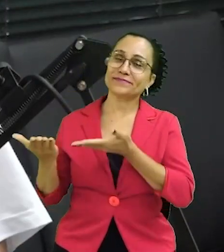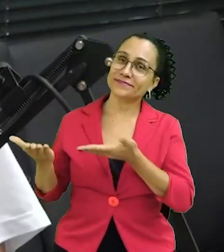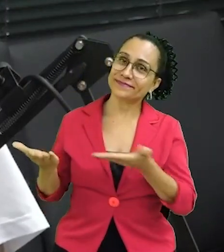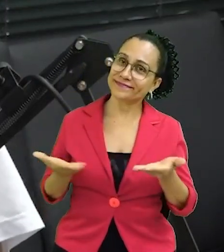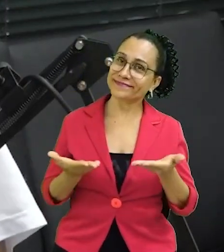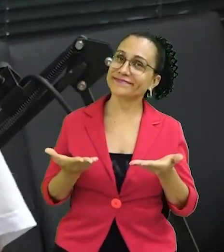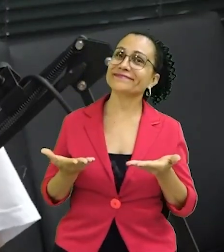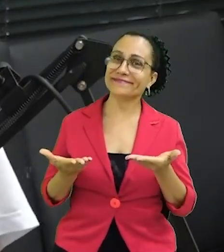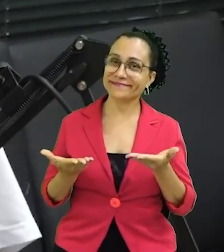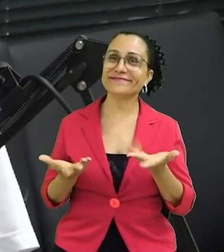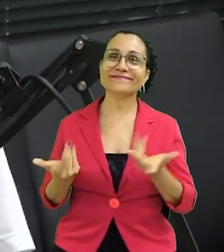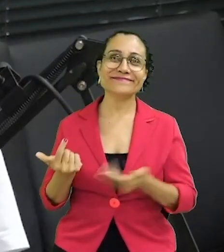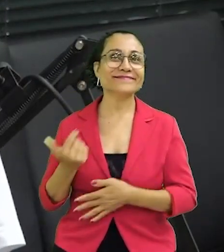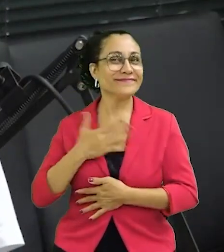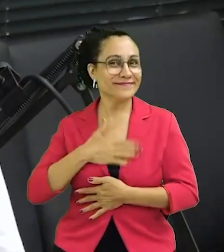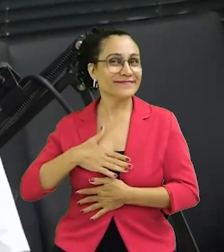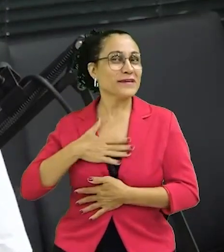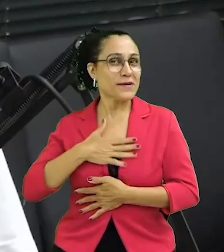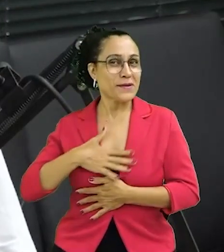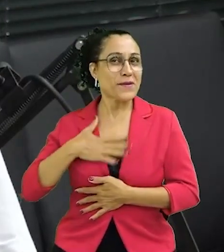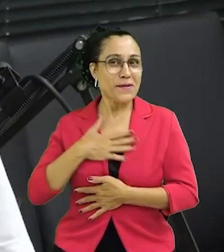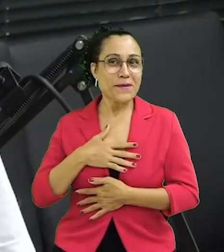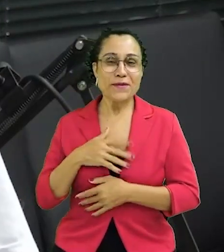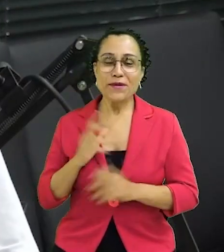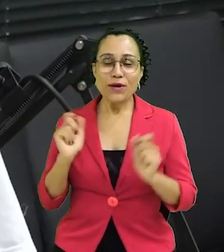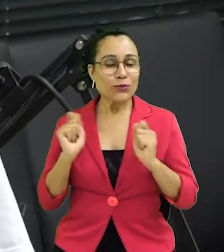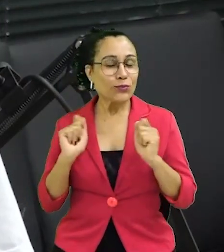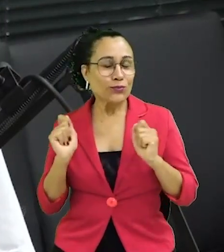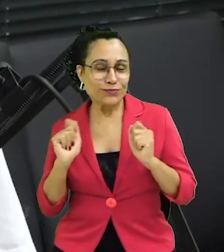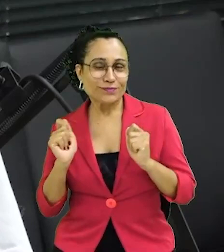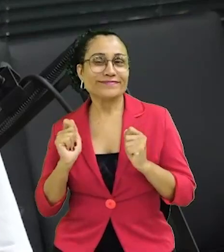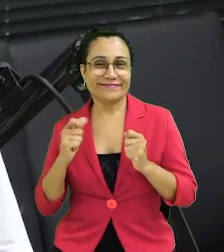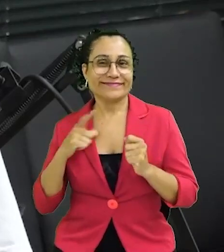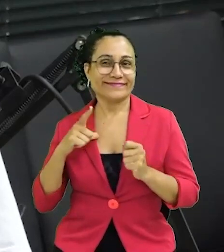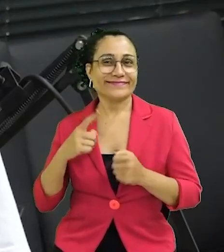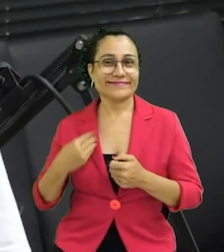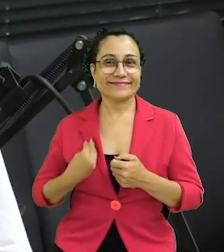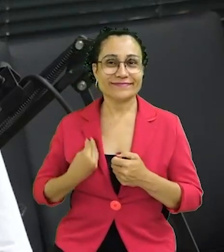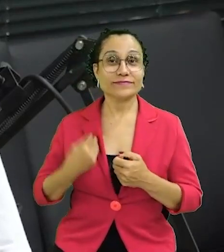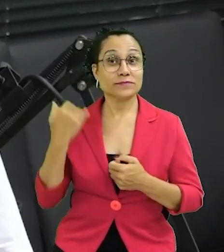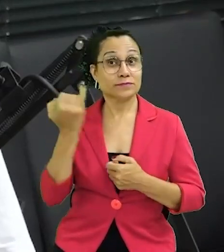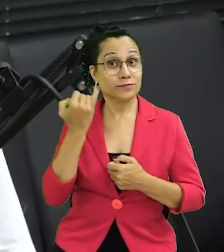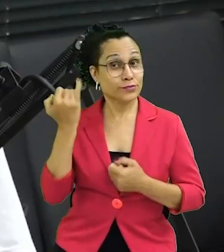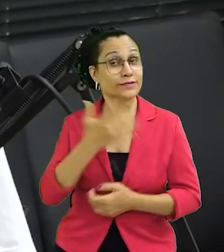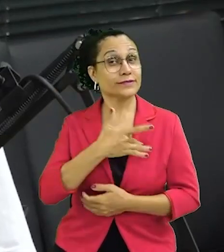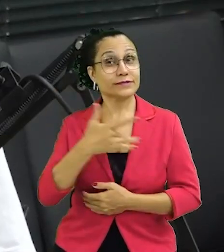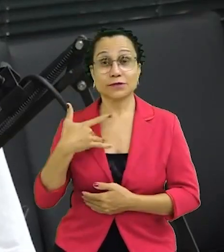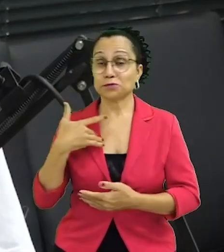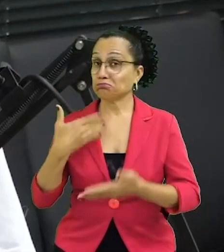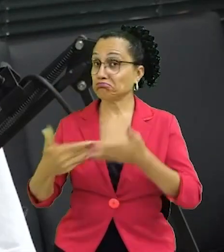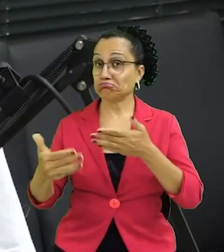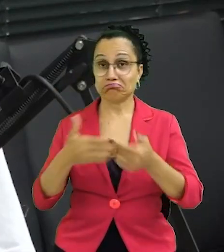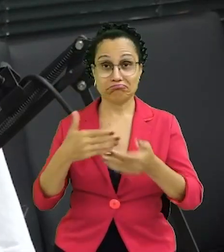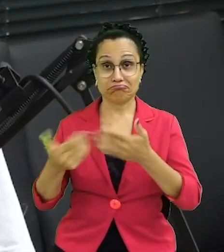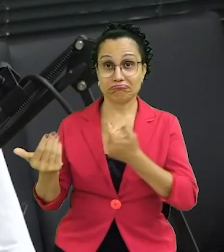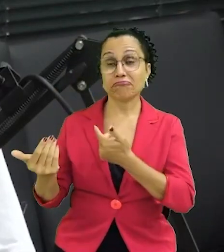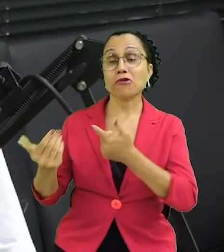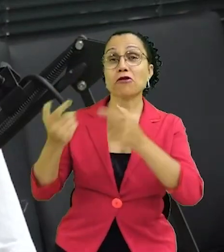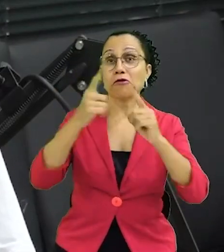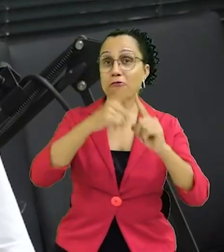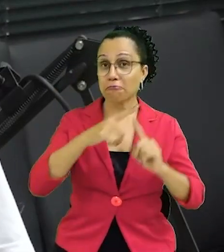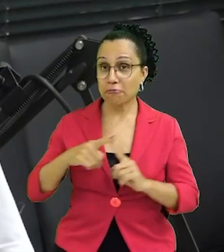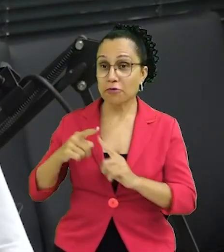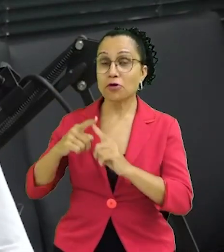convite. Estou adorando estar aqui, né? É muito importante a gente falar de saúde, independente do âmbito, né, que a